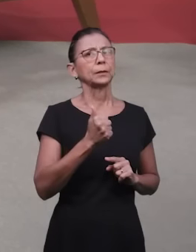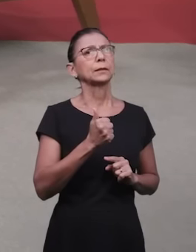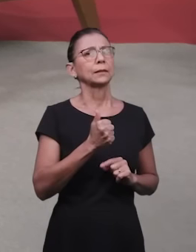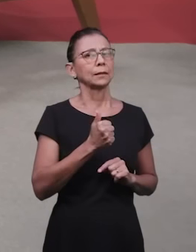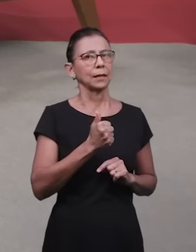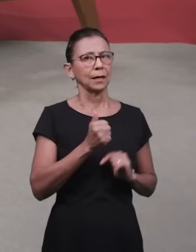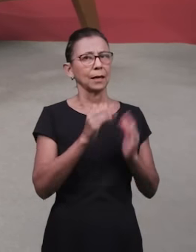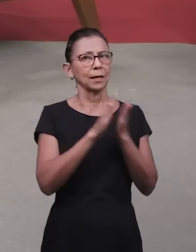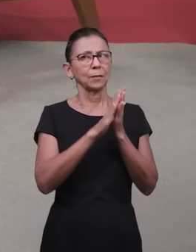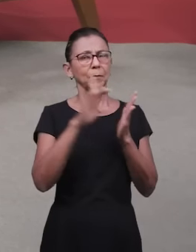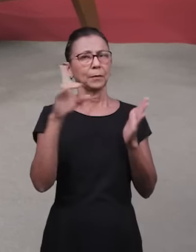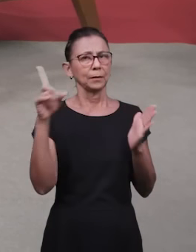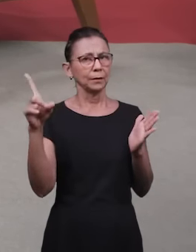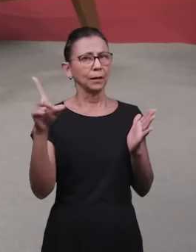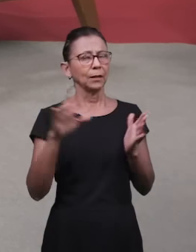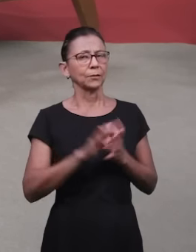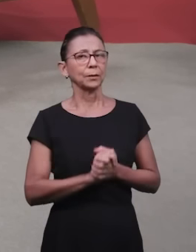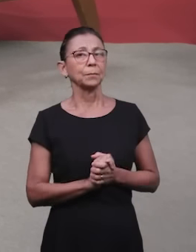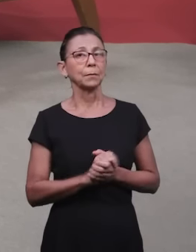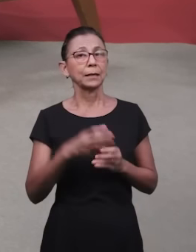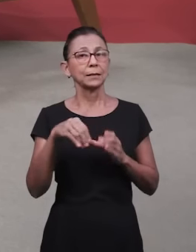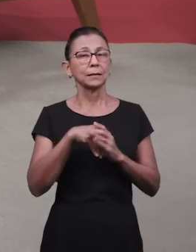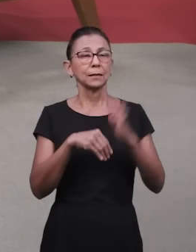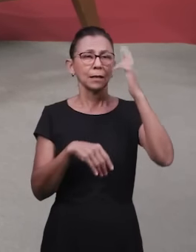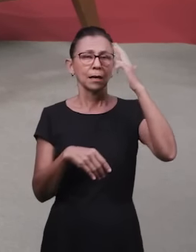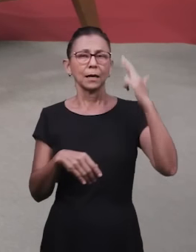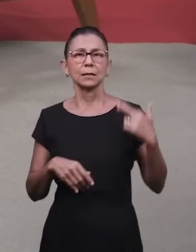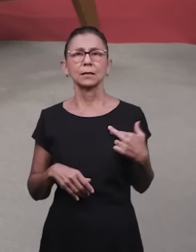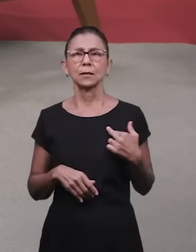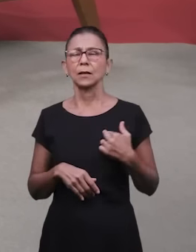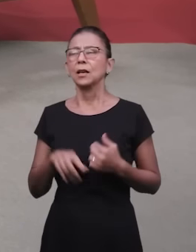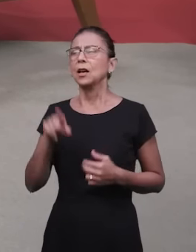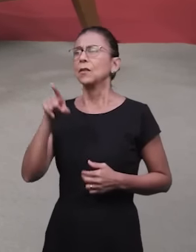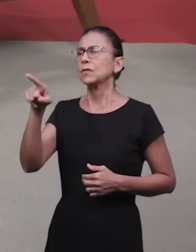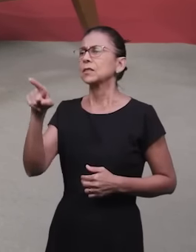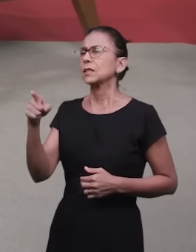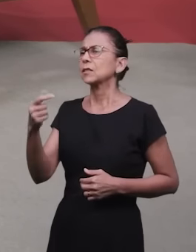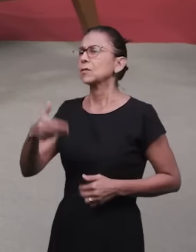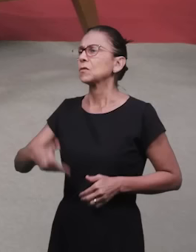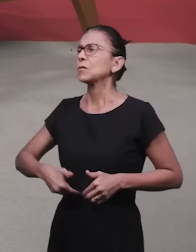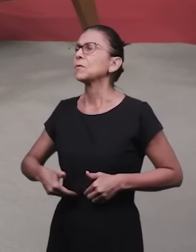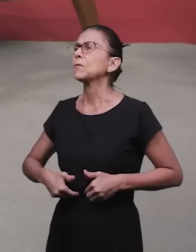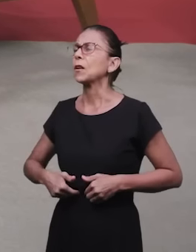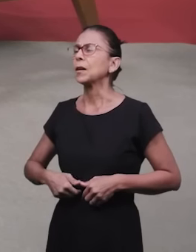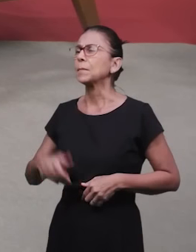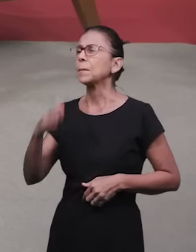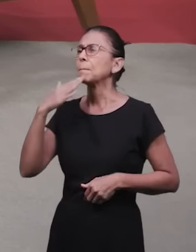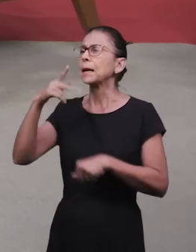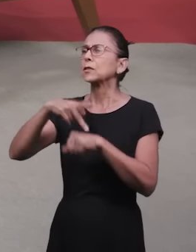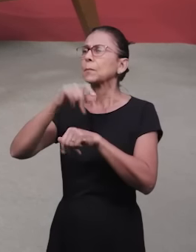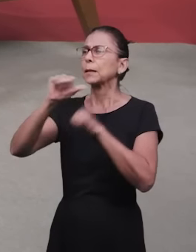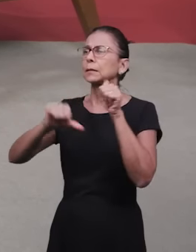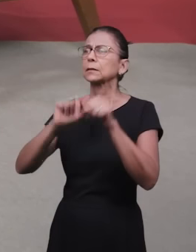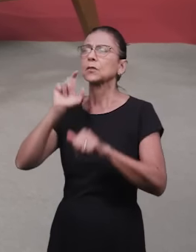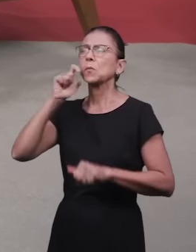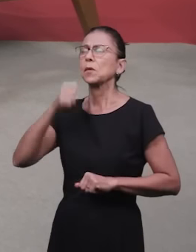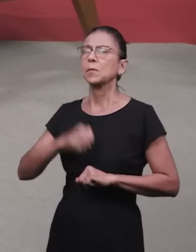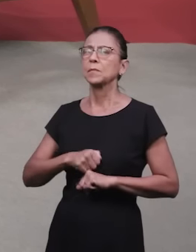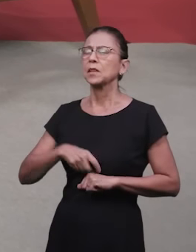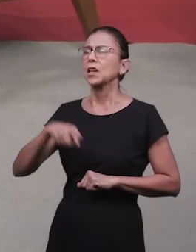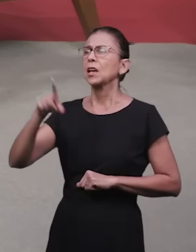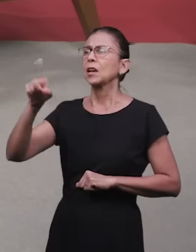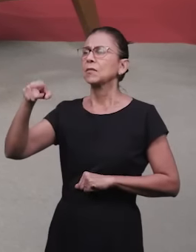a razão. Qual que era a razão? Você está com fome, pede para as pedras se transformarem em pão. Olha, mas você é Deus, pô, joga daqui